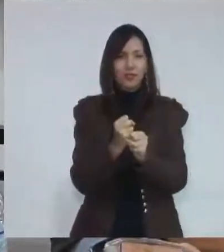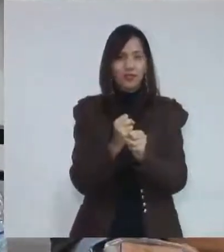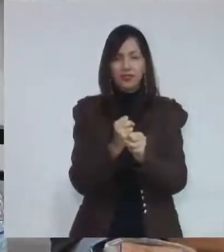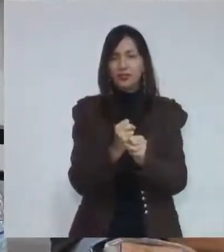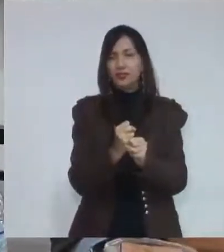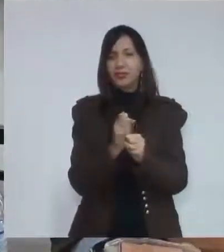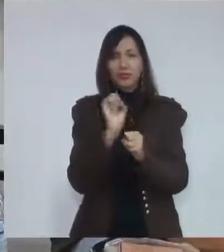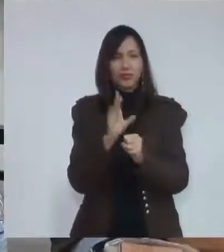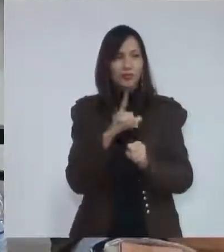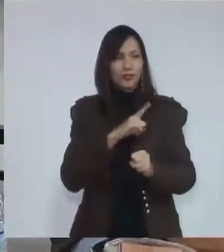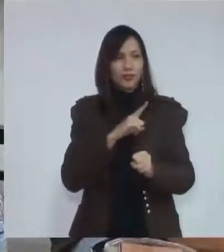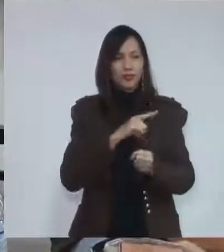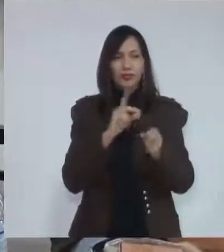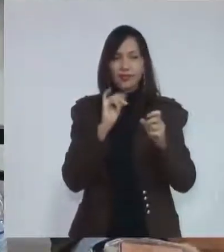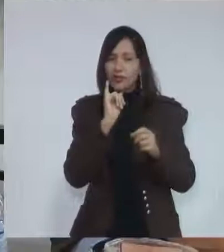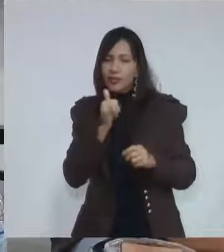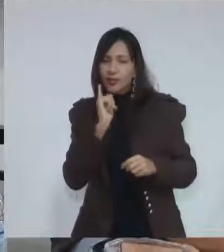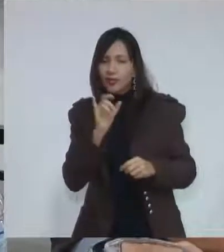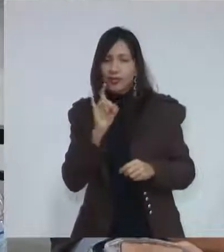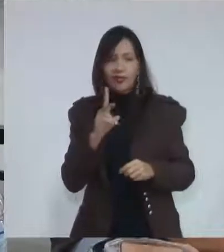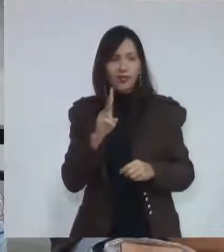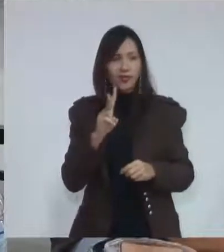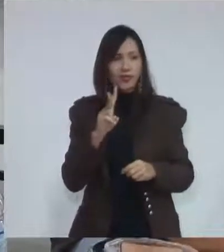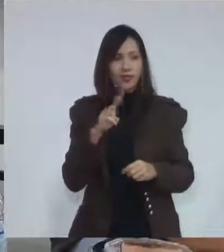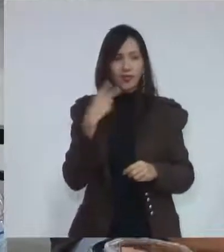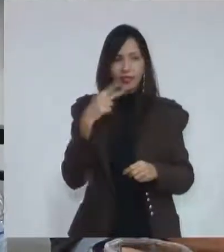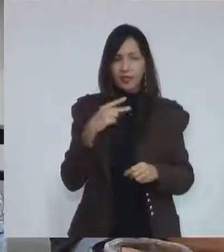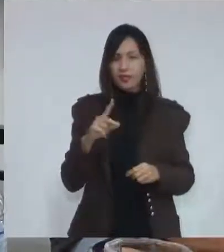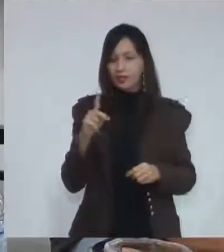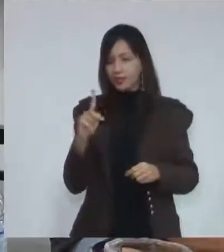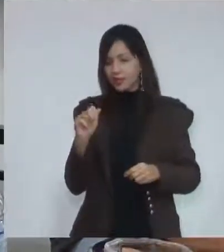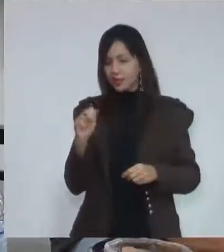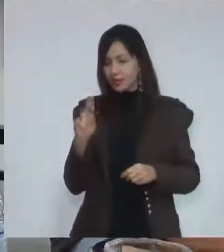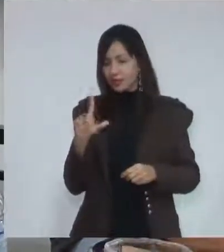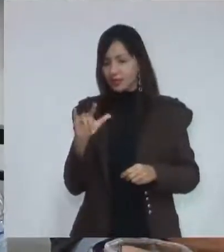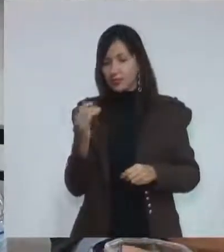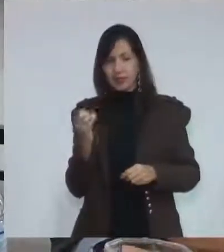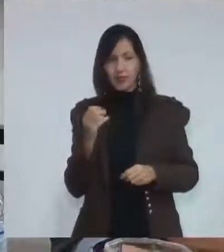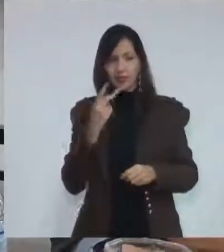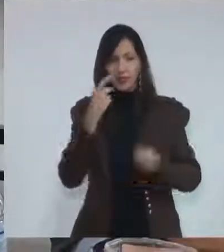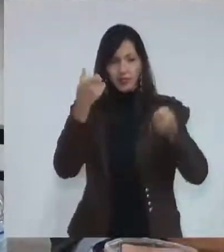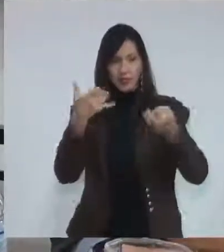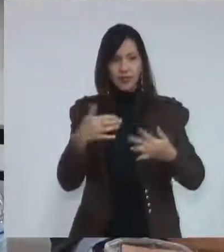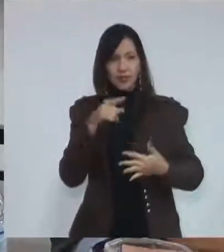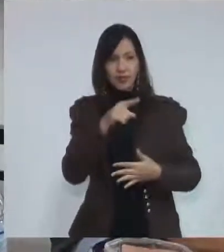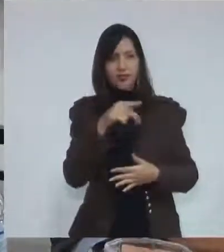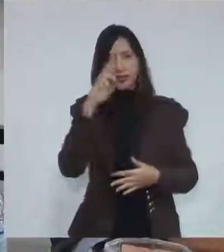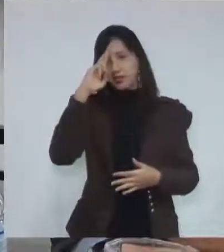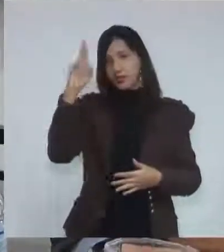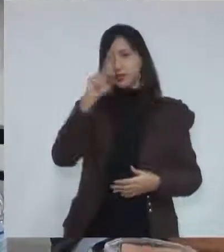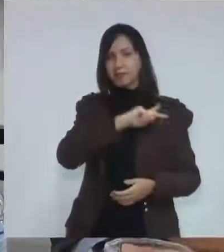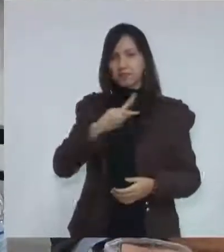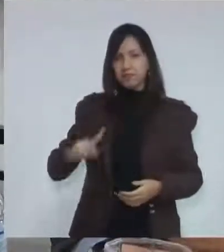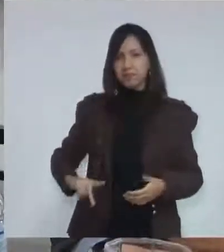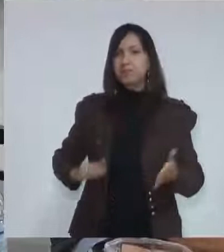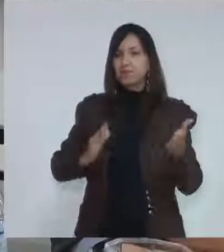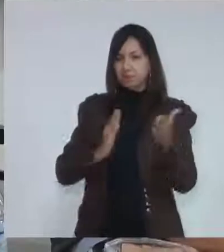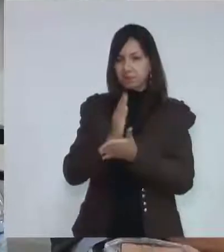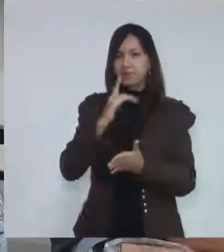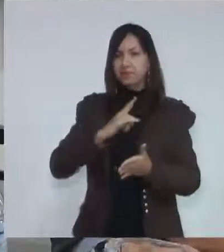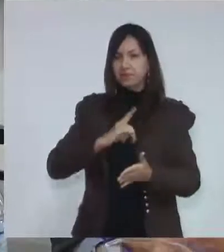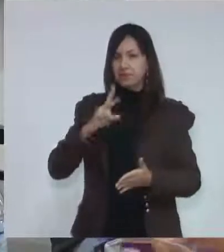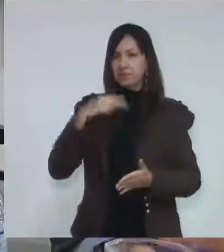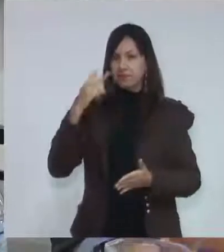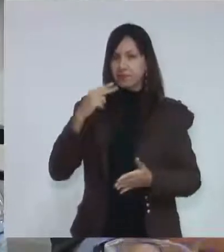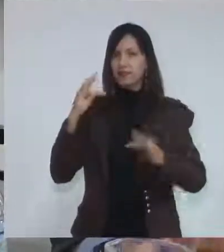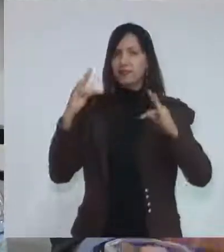ater a isso, só estou comentando porque o vereador Paulinho Palmeira acabou colocando. Então, senhor presidente, votarei favorável a esse